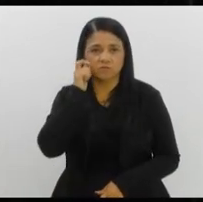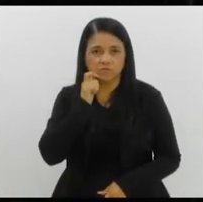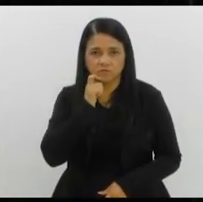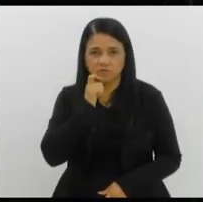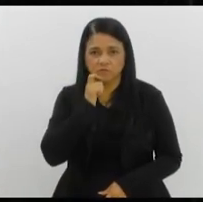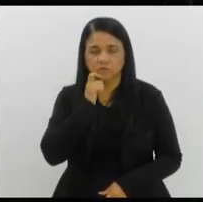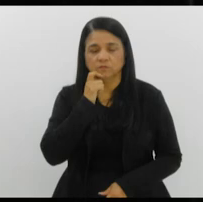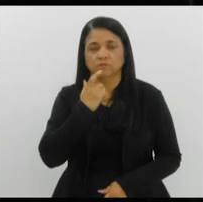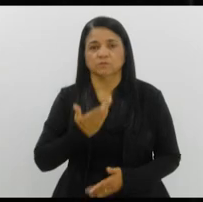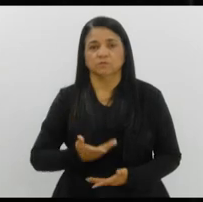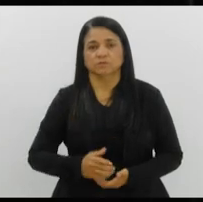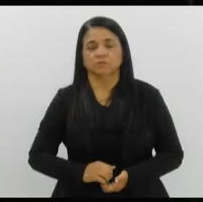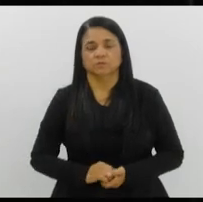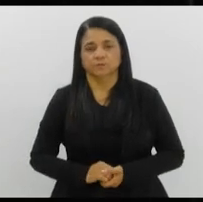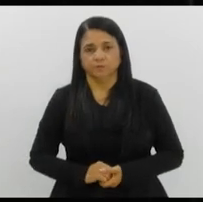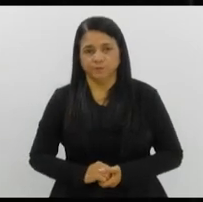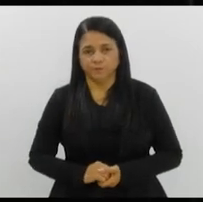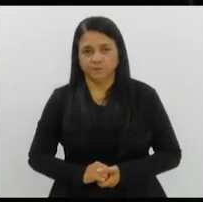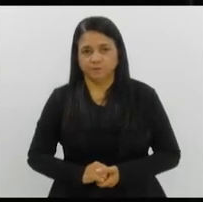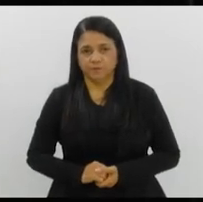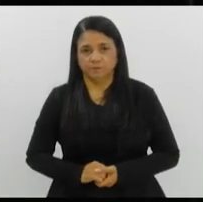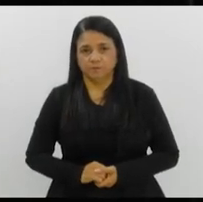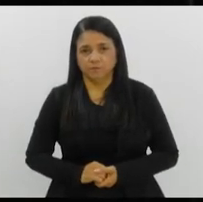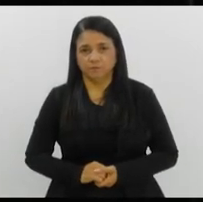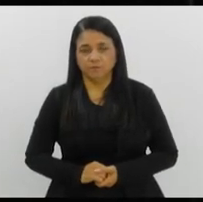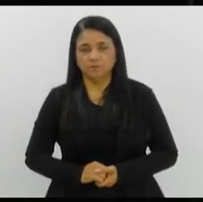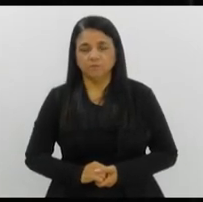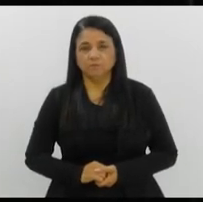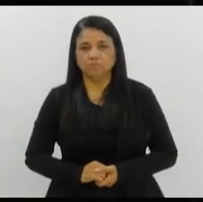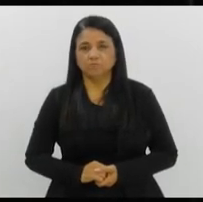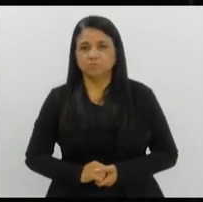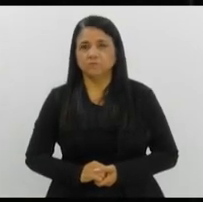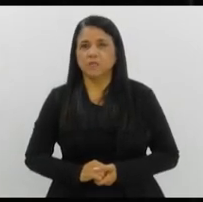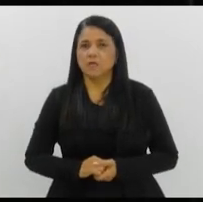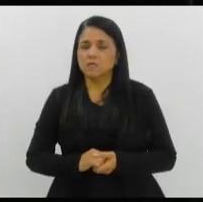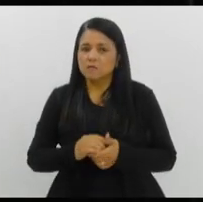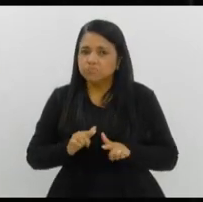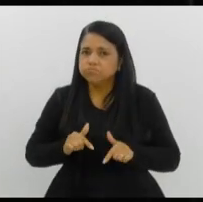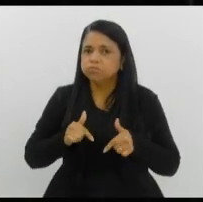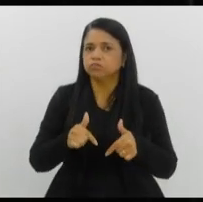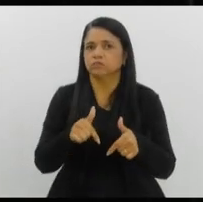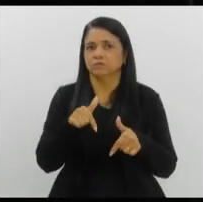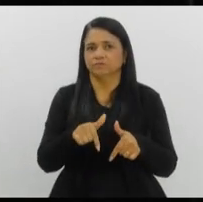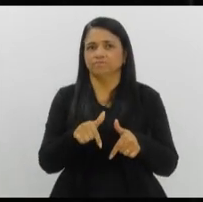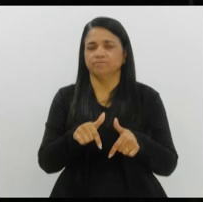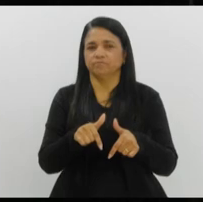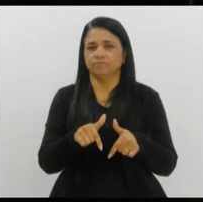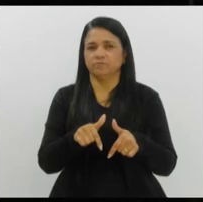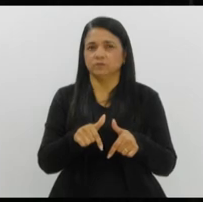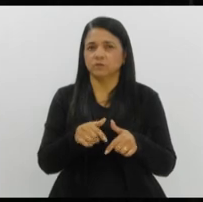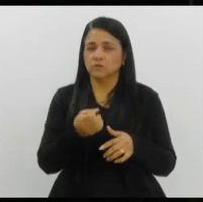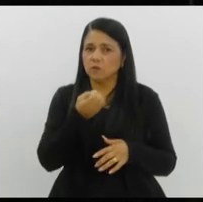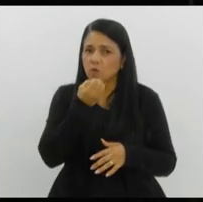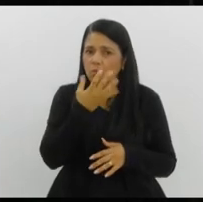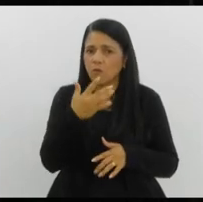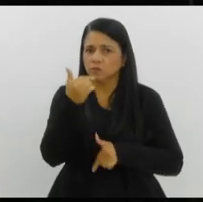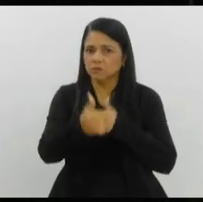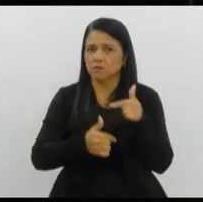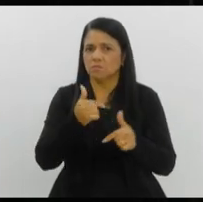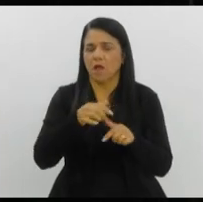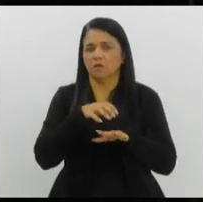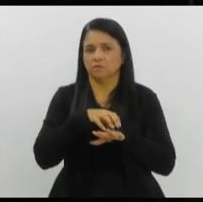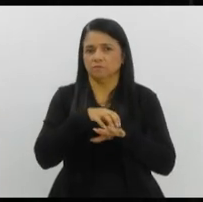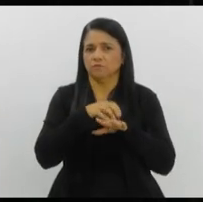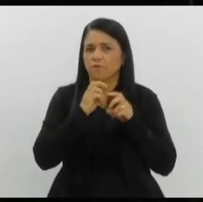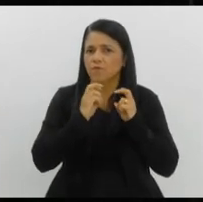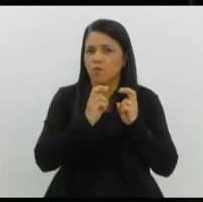Cláudio Castro, para que intervenha, para que a gente possa reaver um bom serviço de transporte ferroviário.